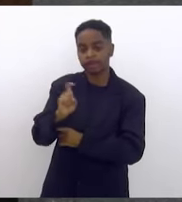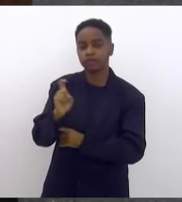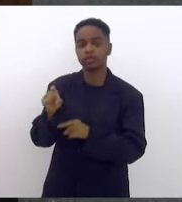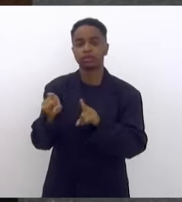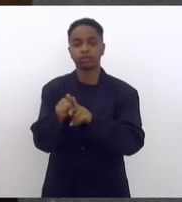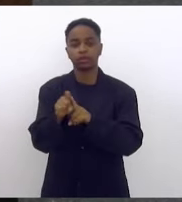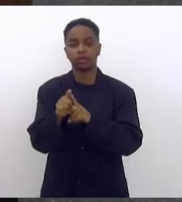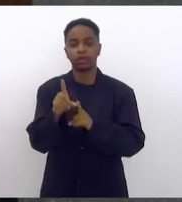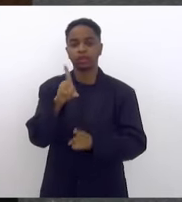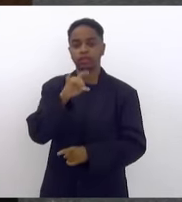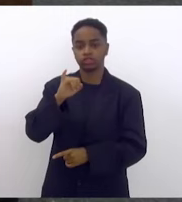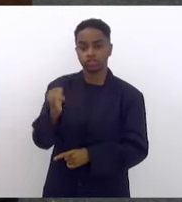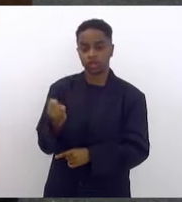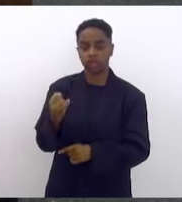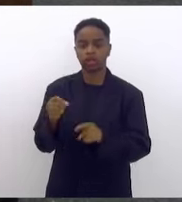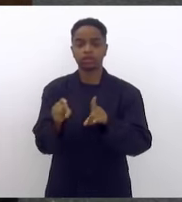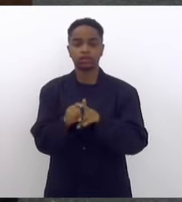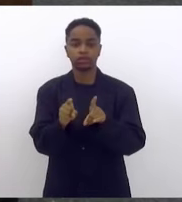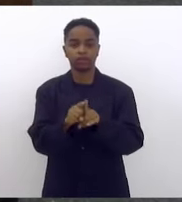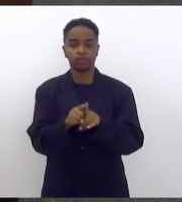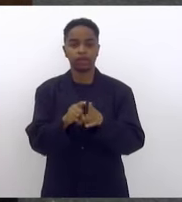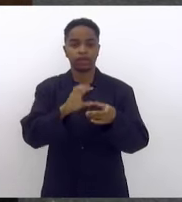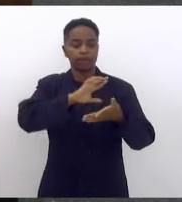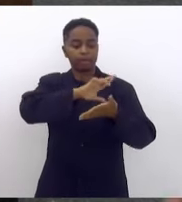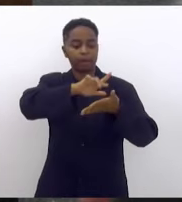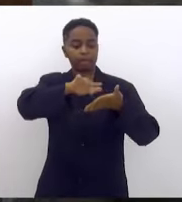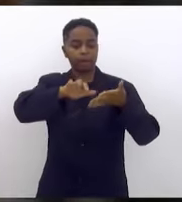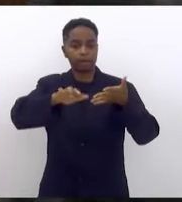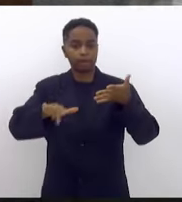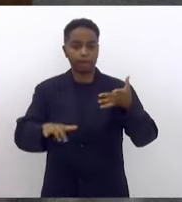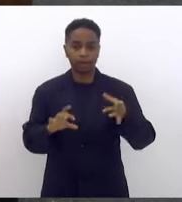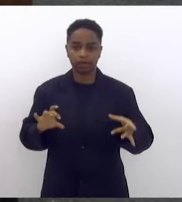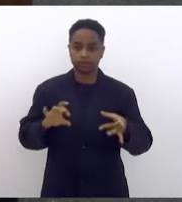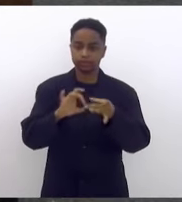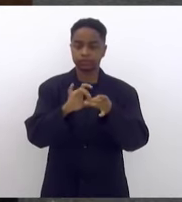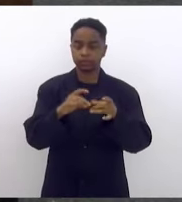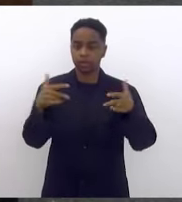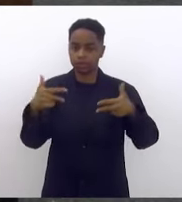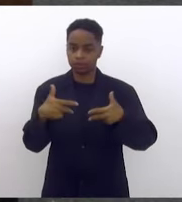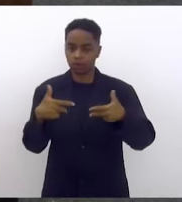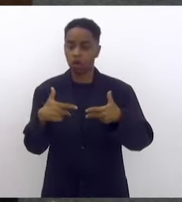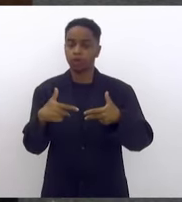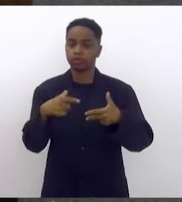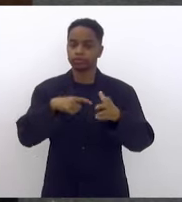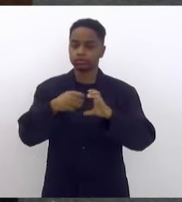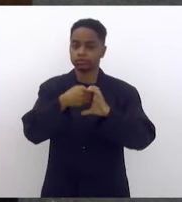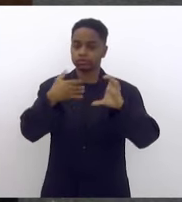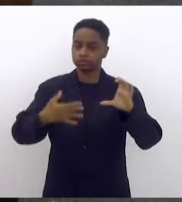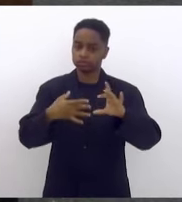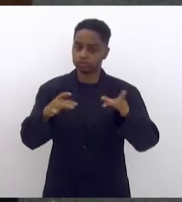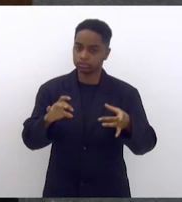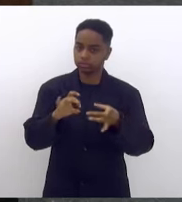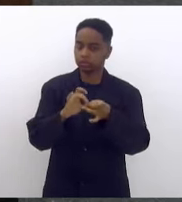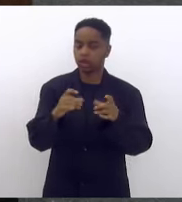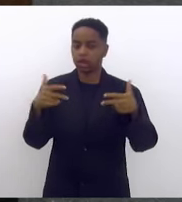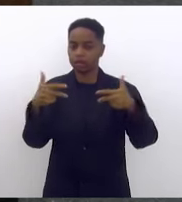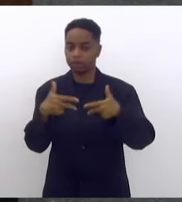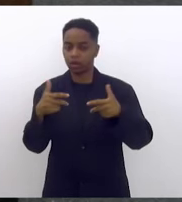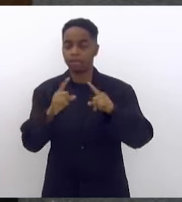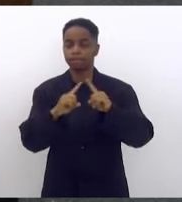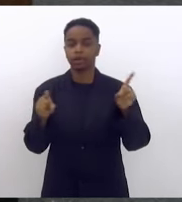dos DJs, enfim, de todos os elementos que compõem, que caracterizam o hip-hop, a gente